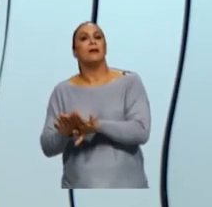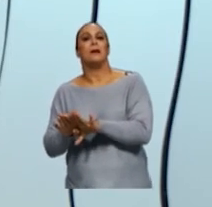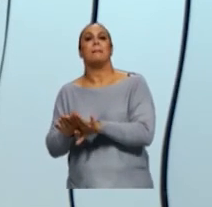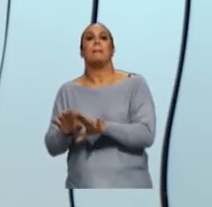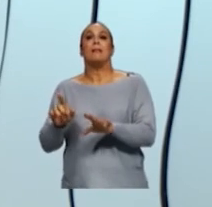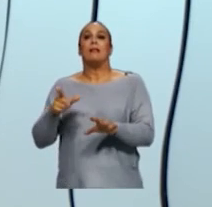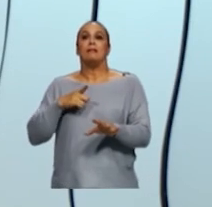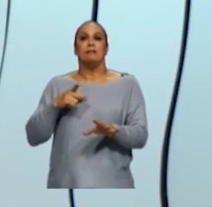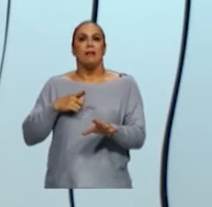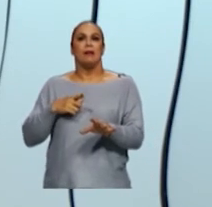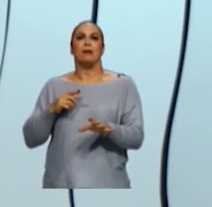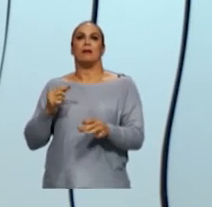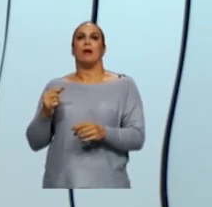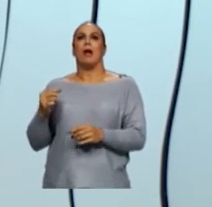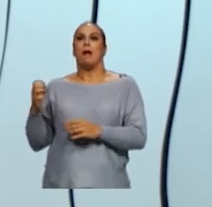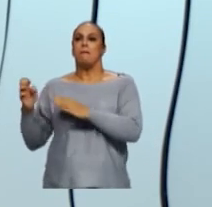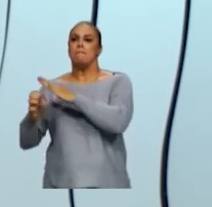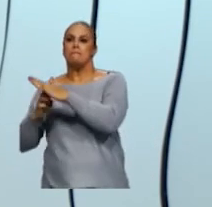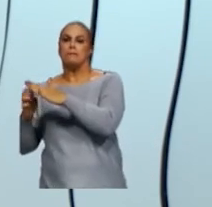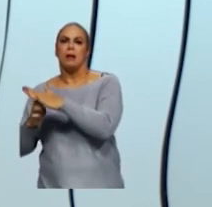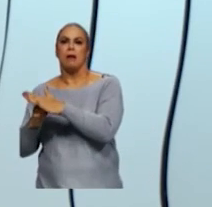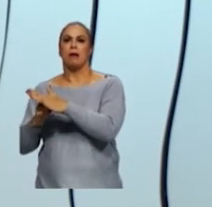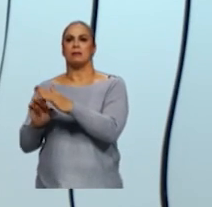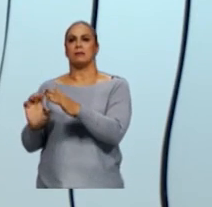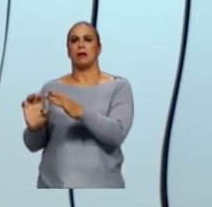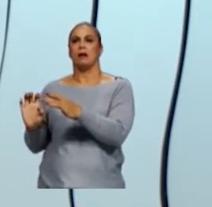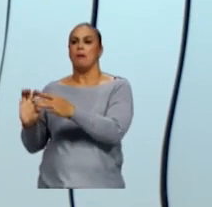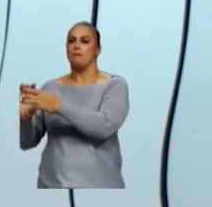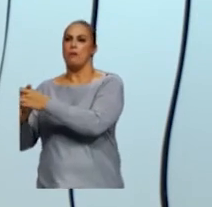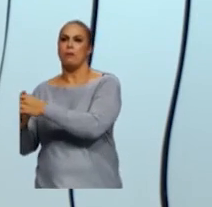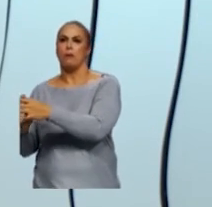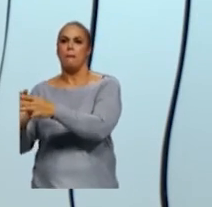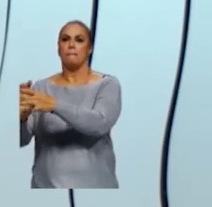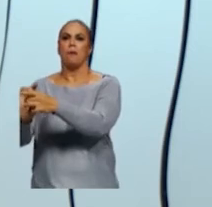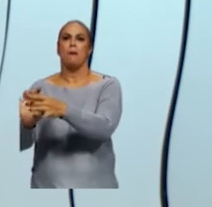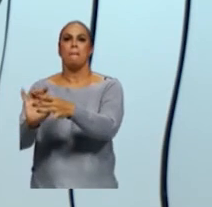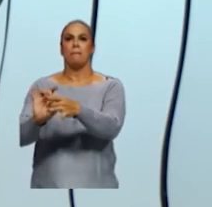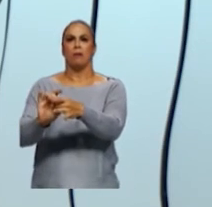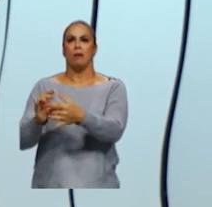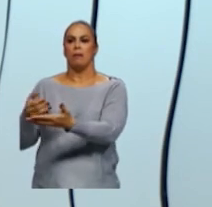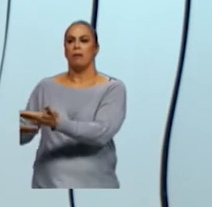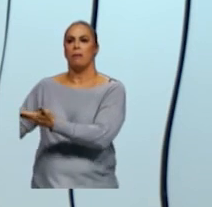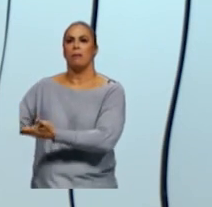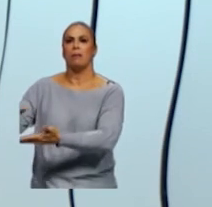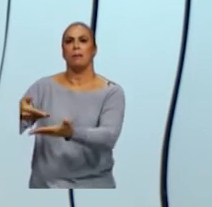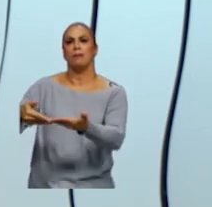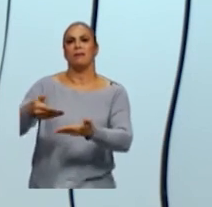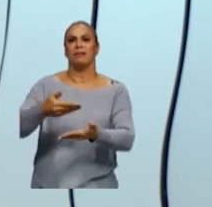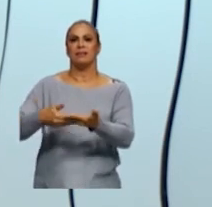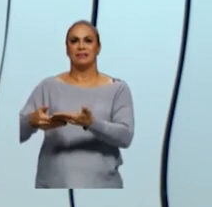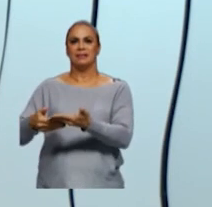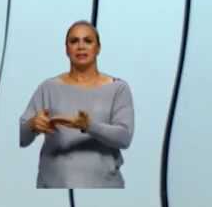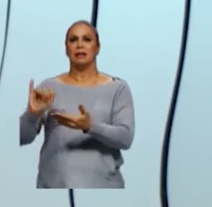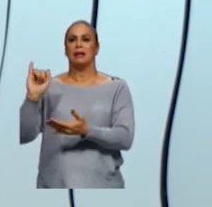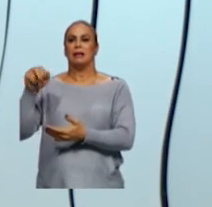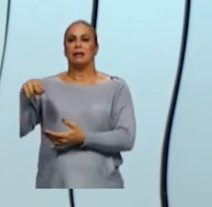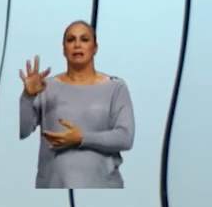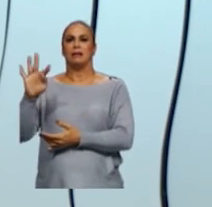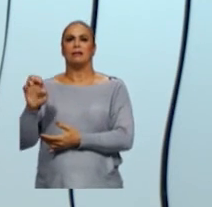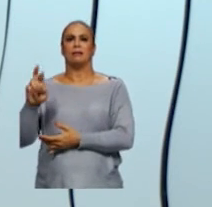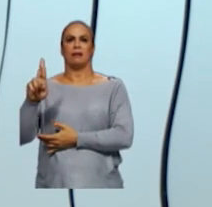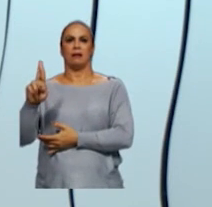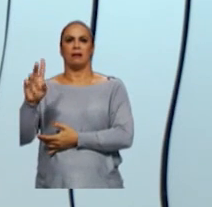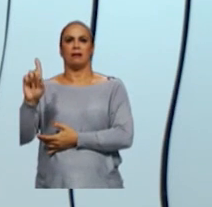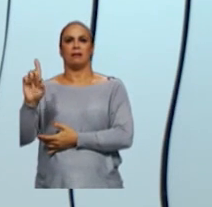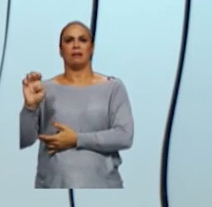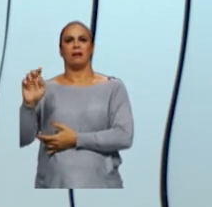se intensifica muito, né? E aí, como eu disse para você, é uma interdependência que,